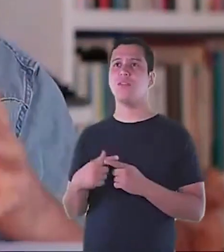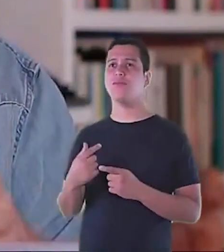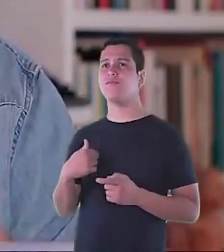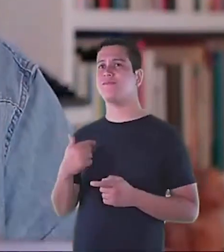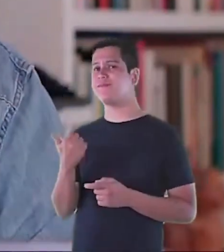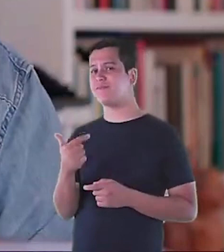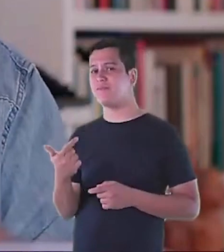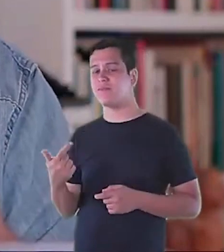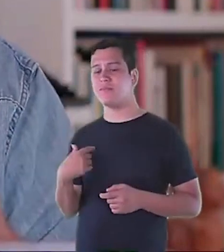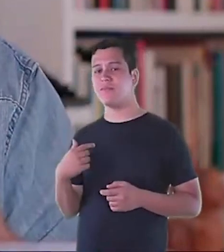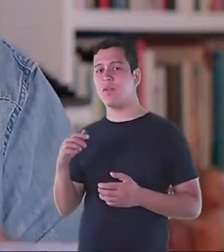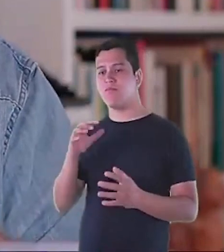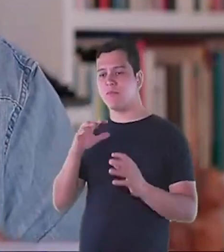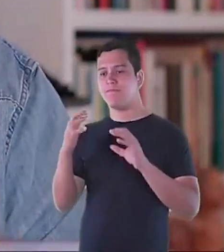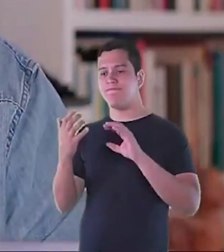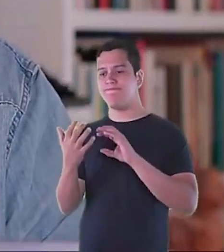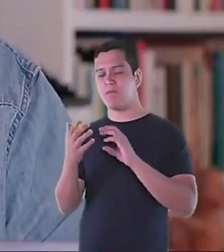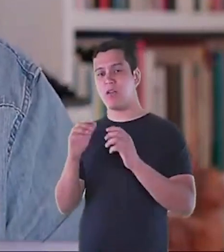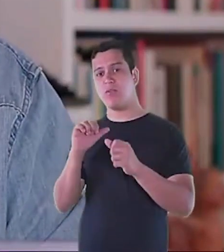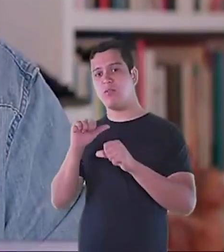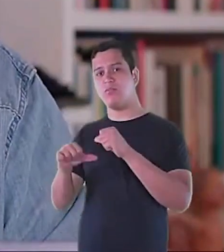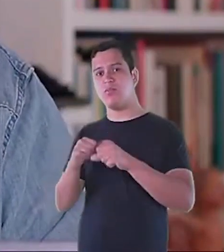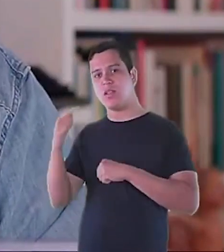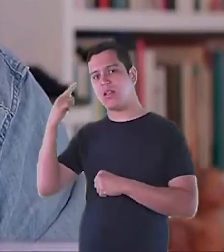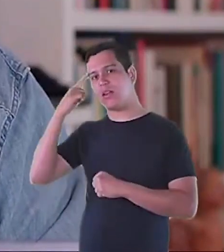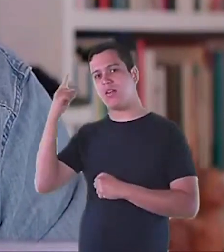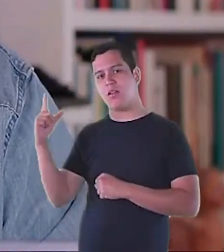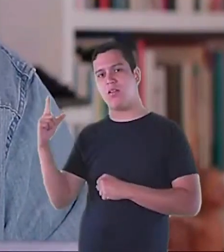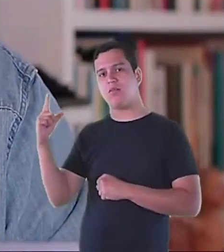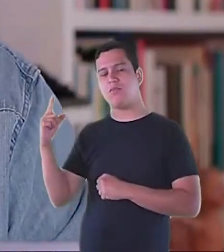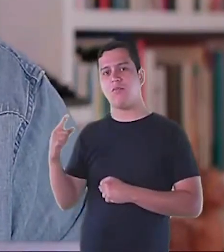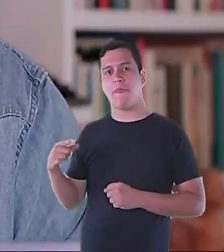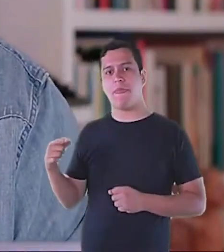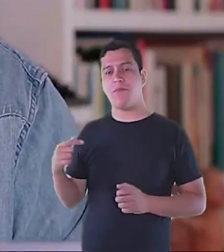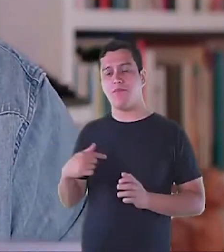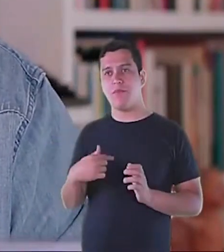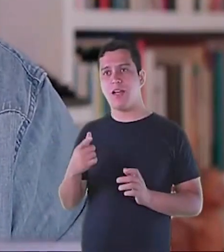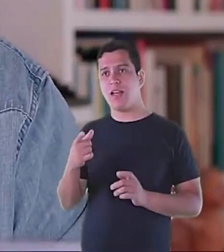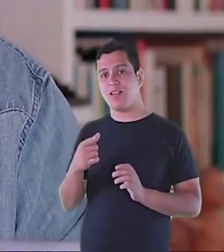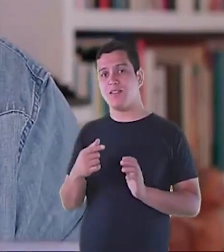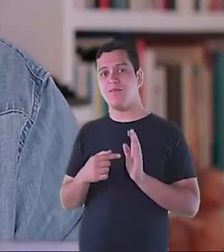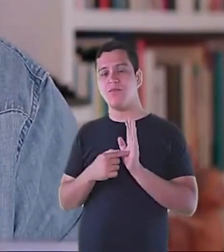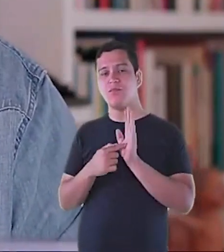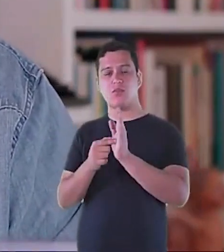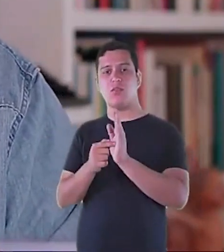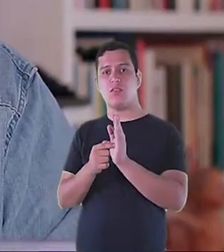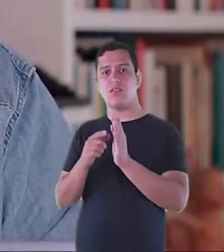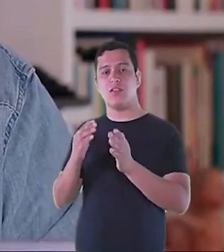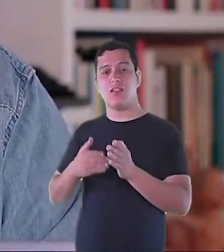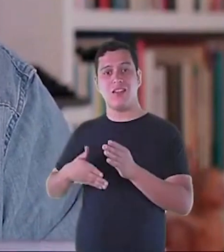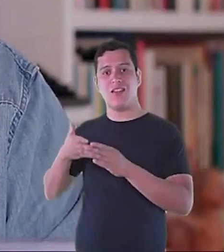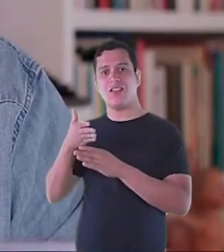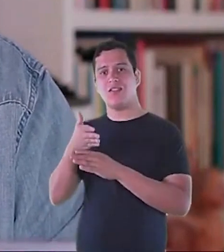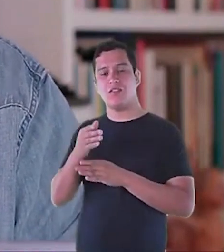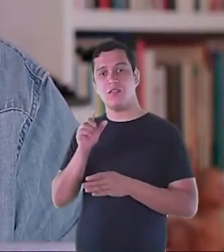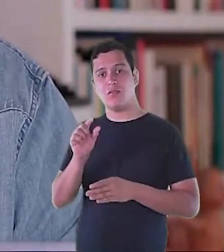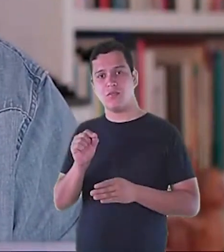revolução, também entre aspas, para promover a entrada desse